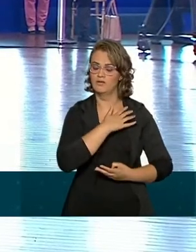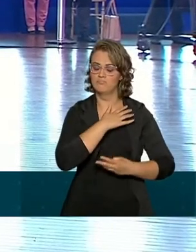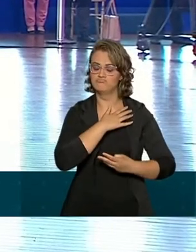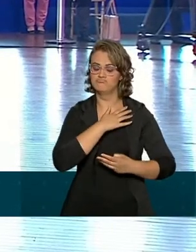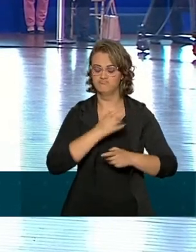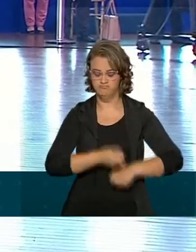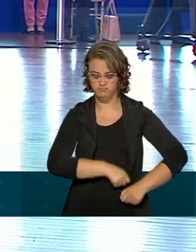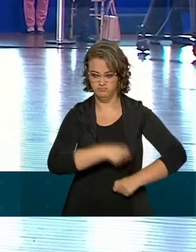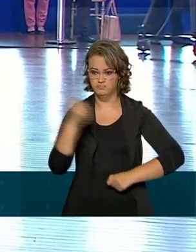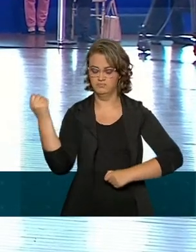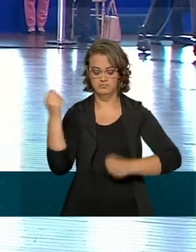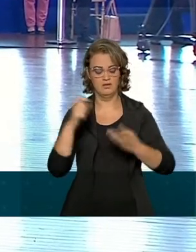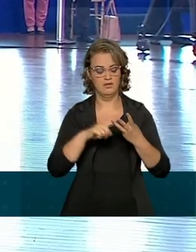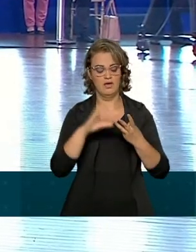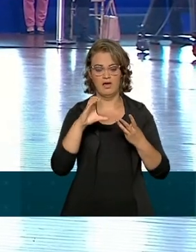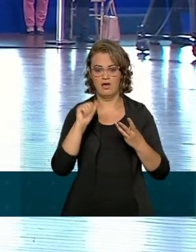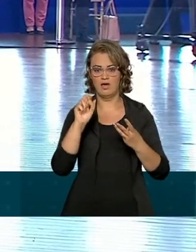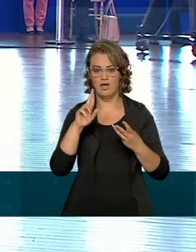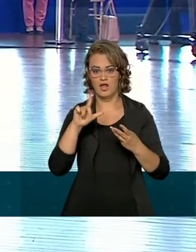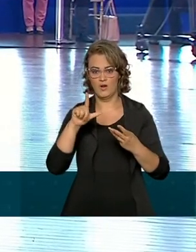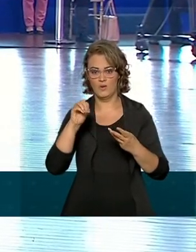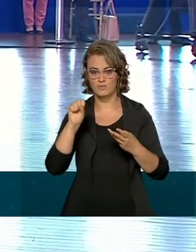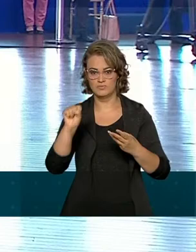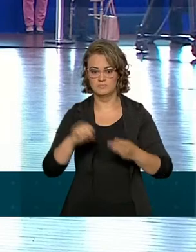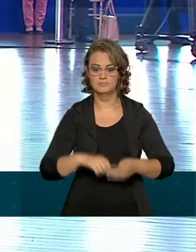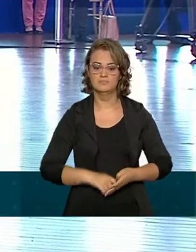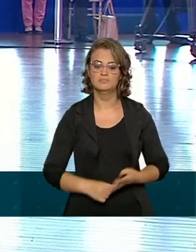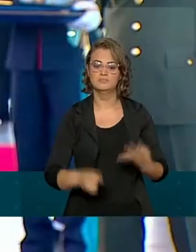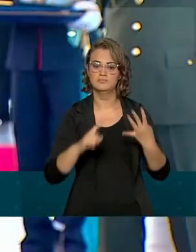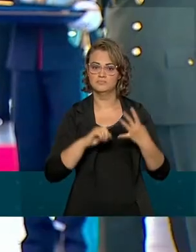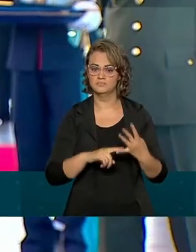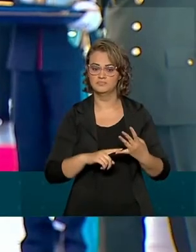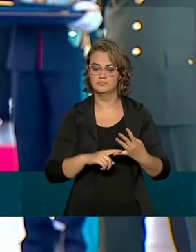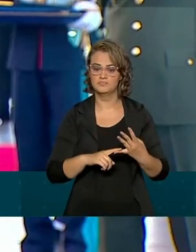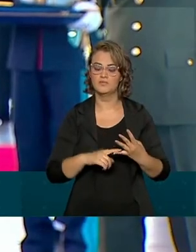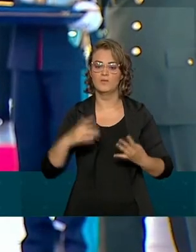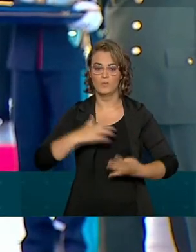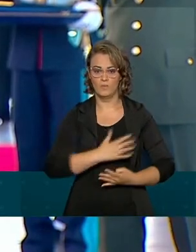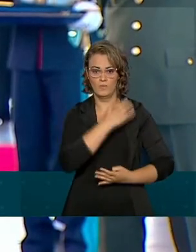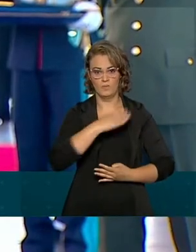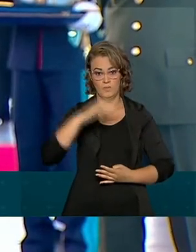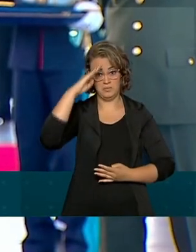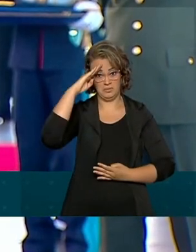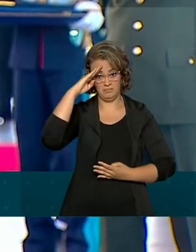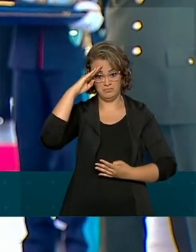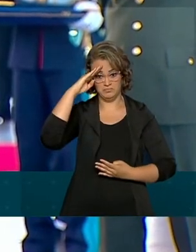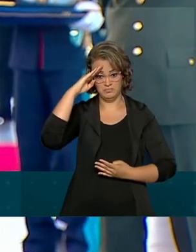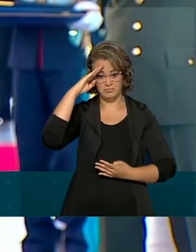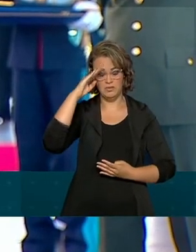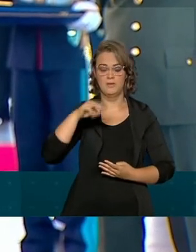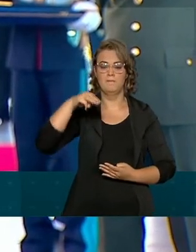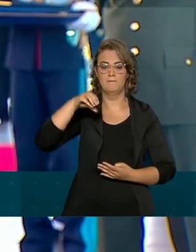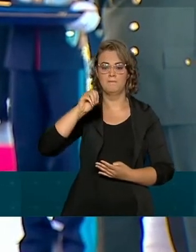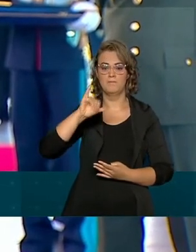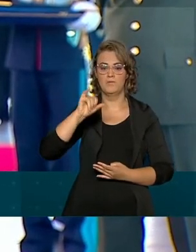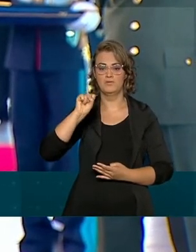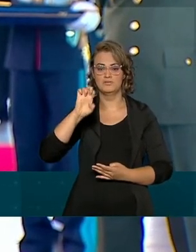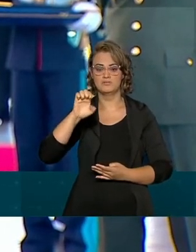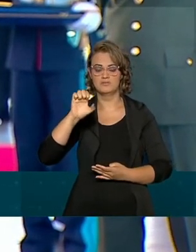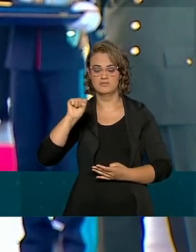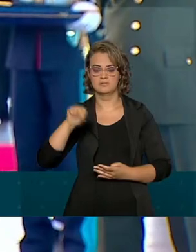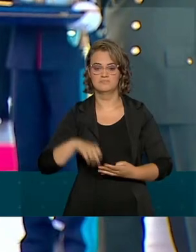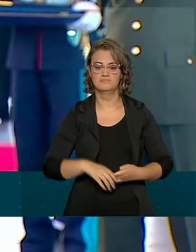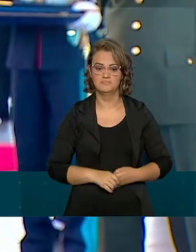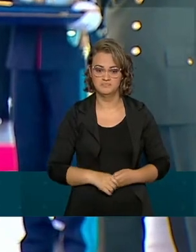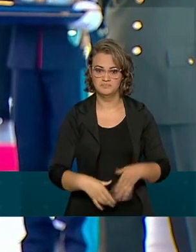Infantaria Carlos José Rocha Lima O coronel de artilharia Moisés da